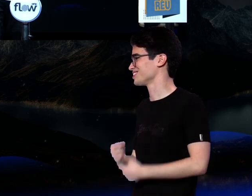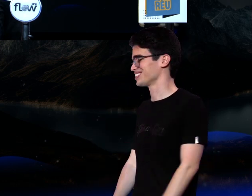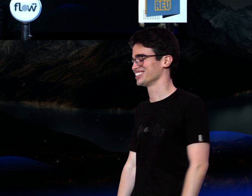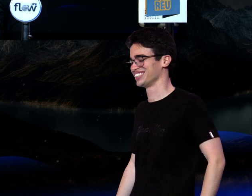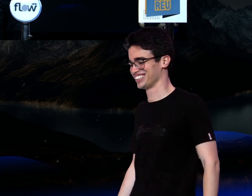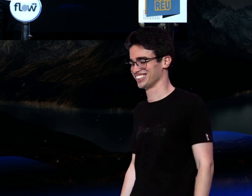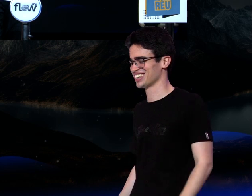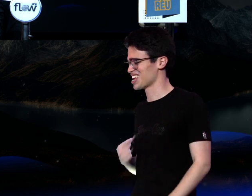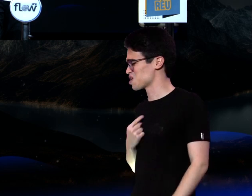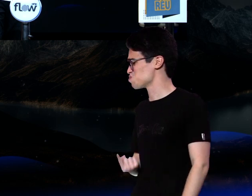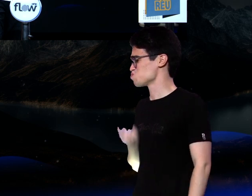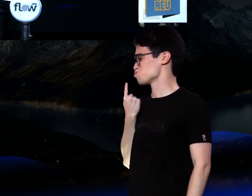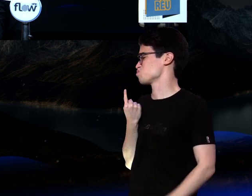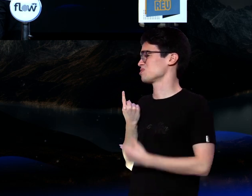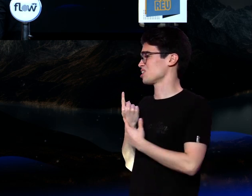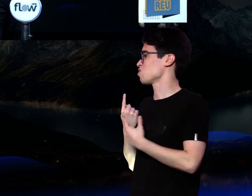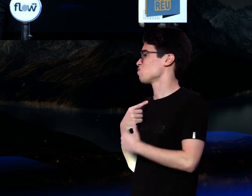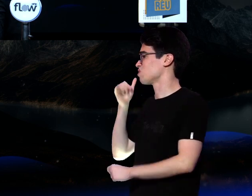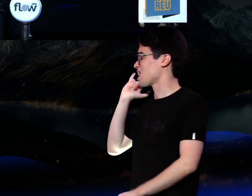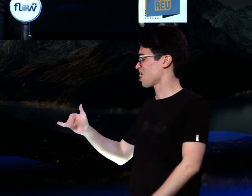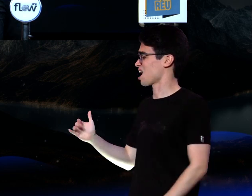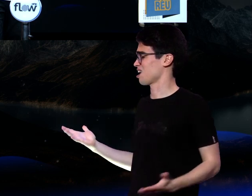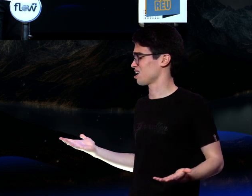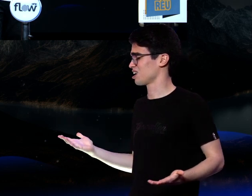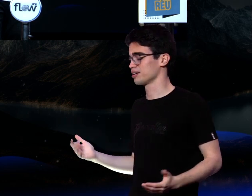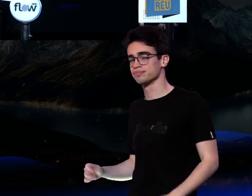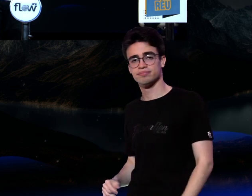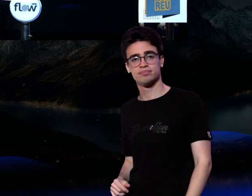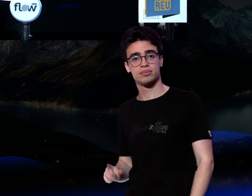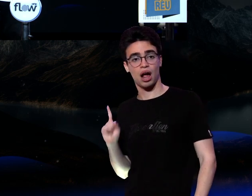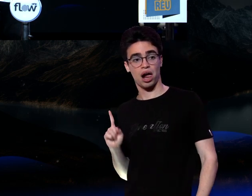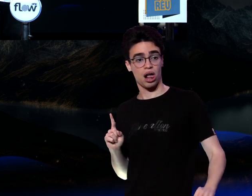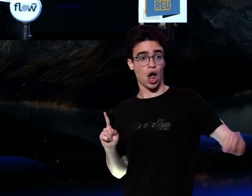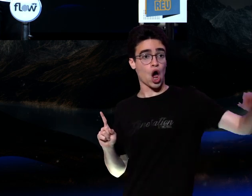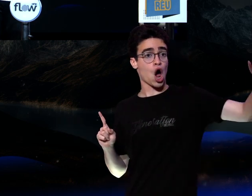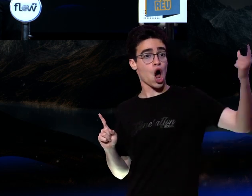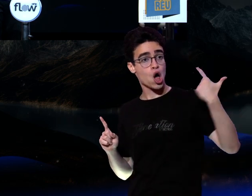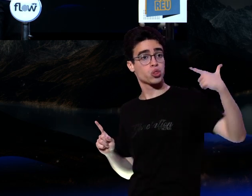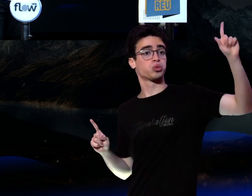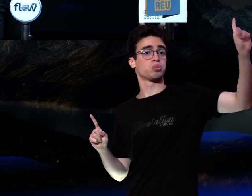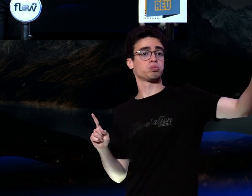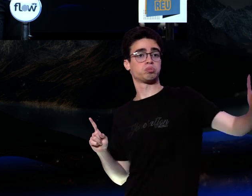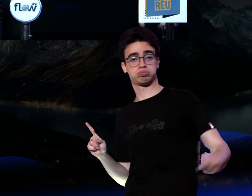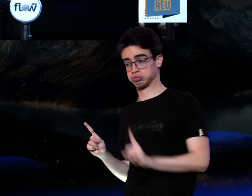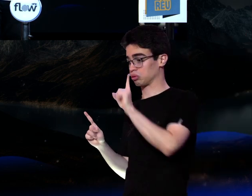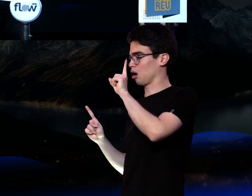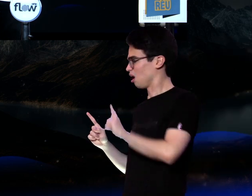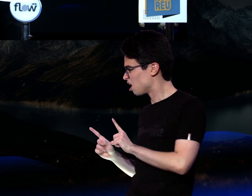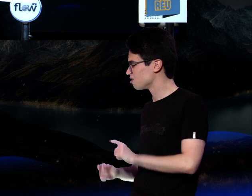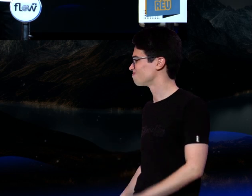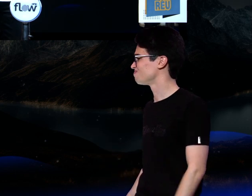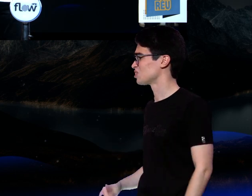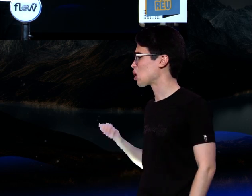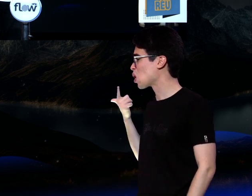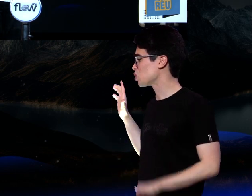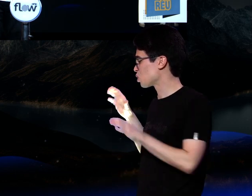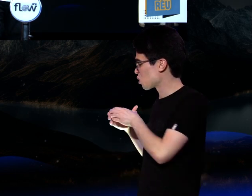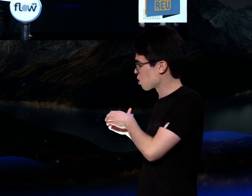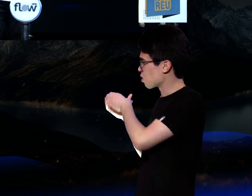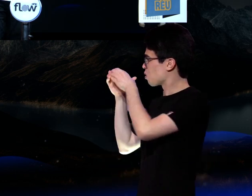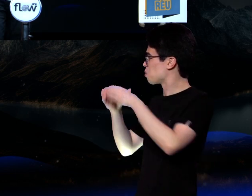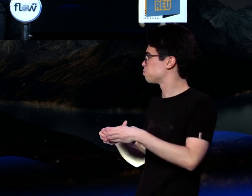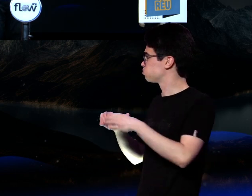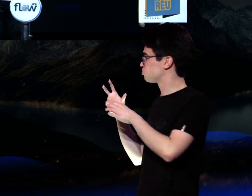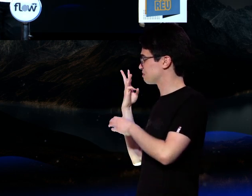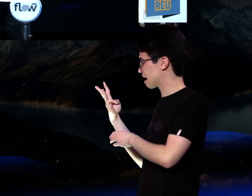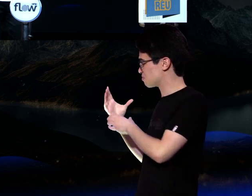está difícil, para lhe contar. Enquanto ele ainda estava falando, chegou outro mensageiro e disse, os caldeus vieram em 3